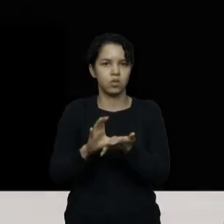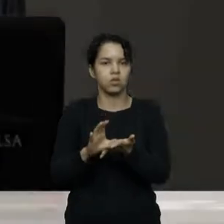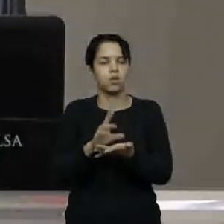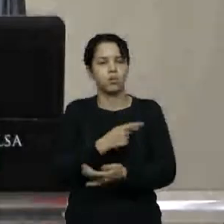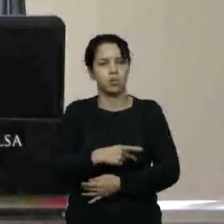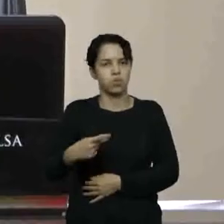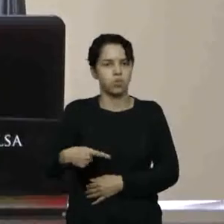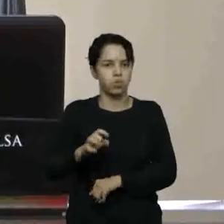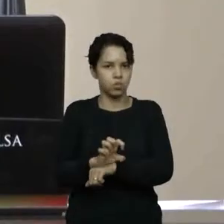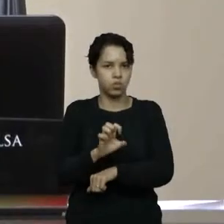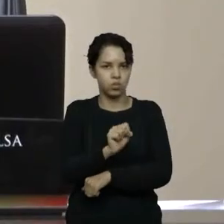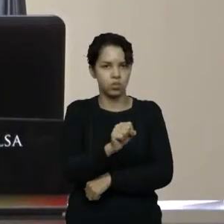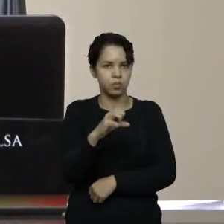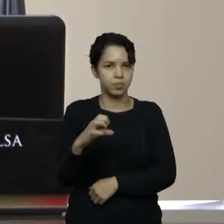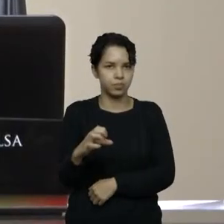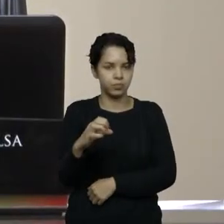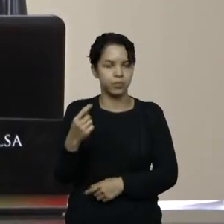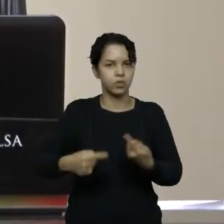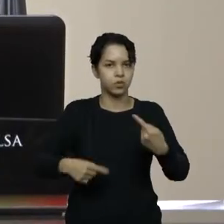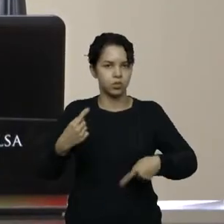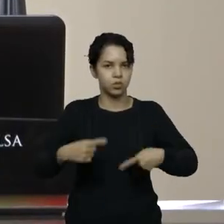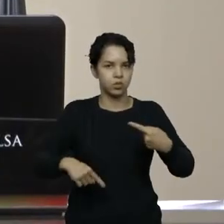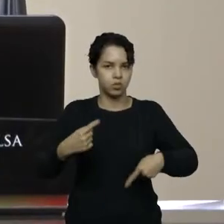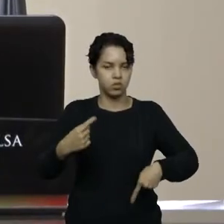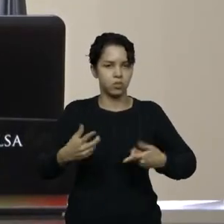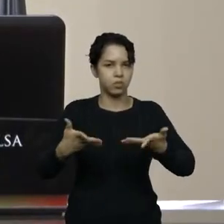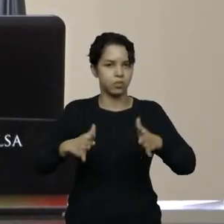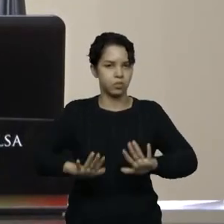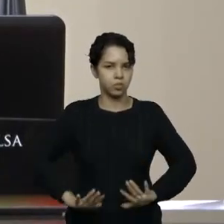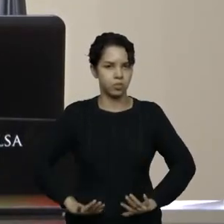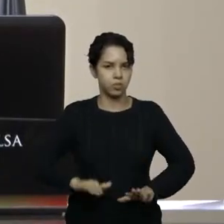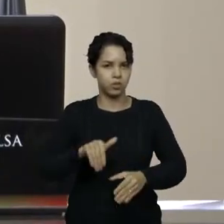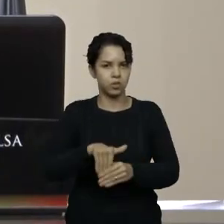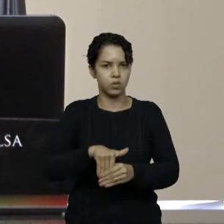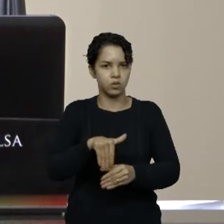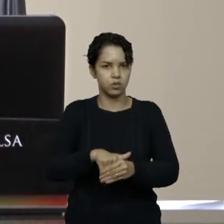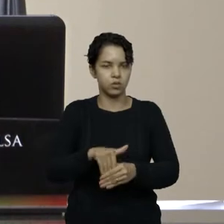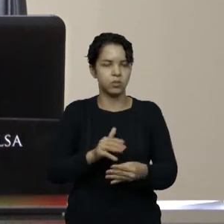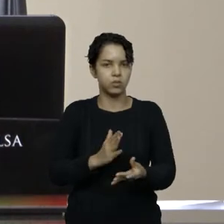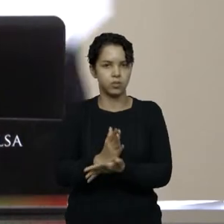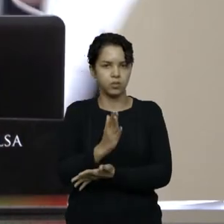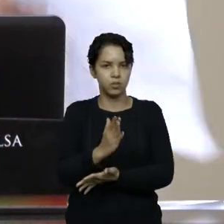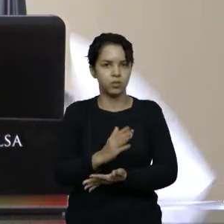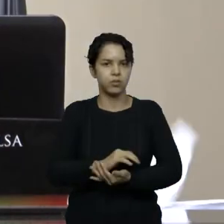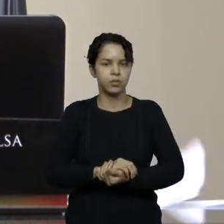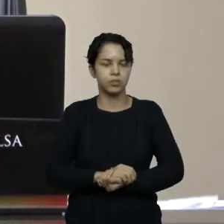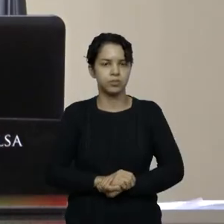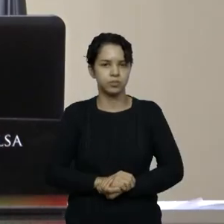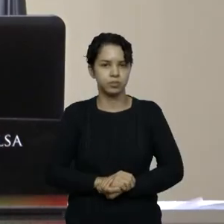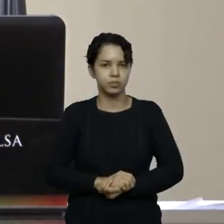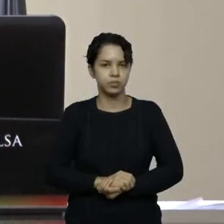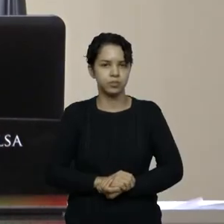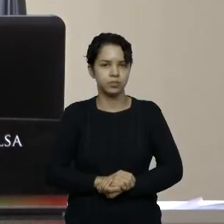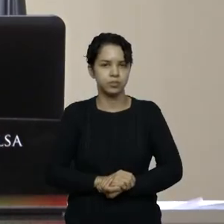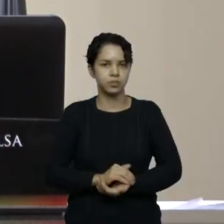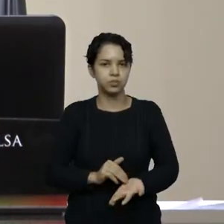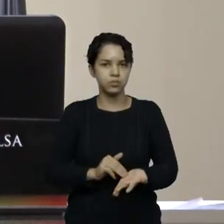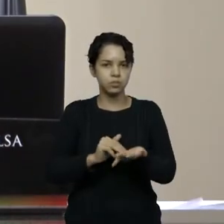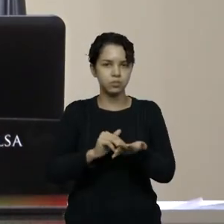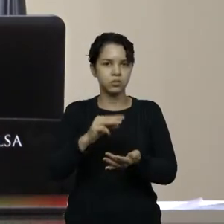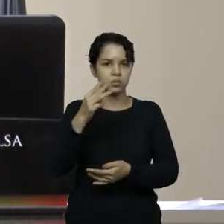Catarina de discussão não havendo Quem Queira discutir em votação aprovada a Moção ou